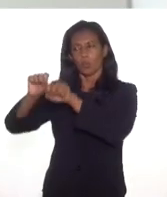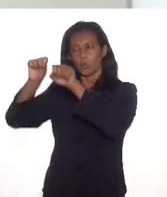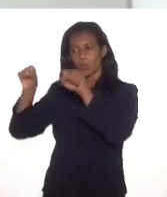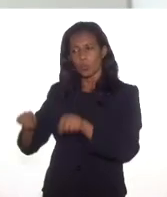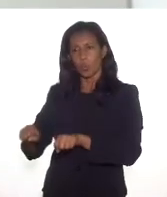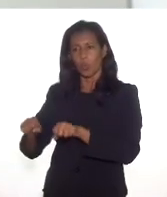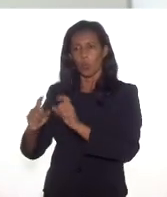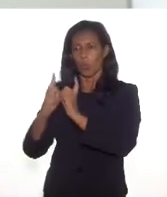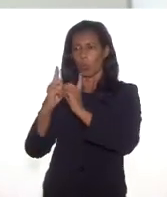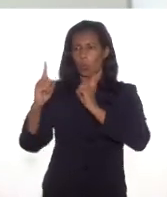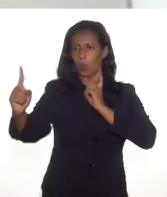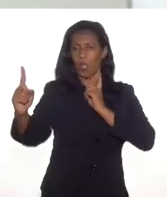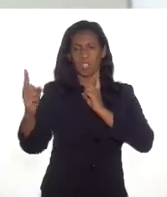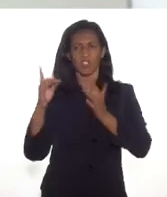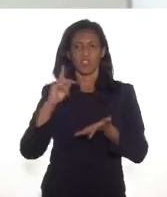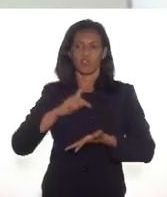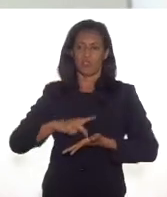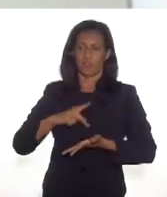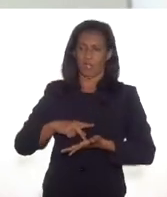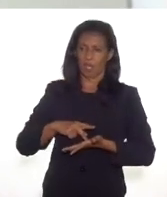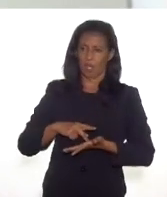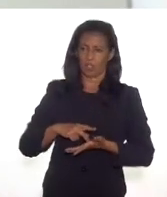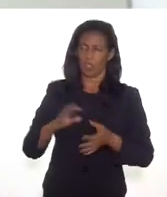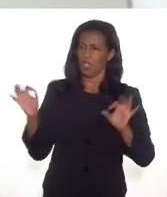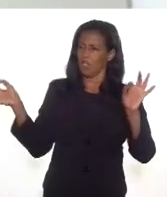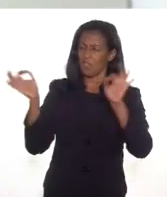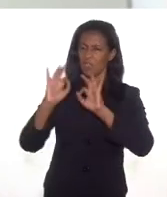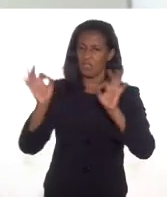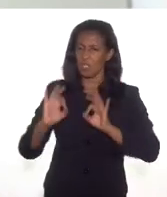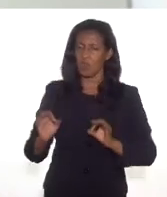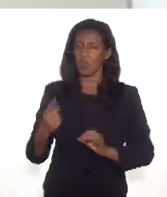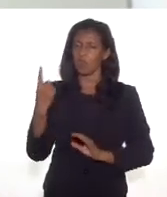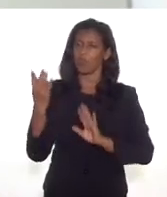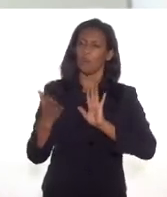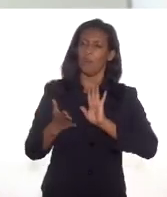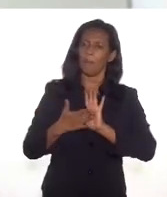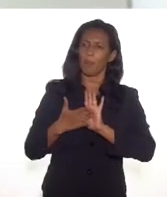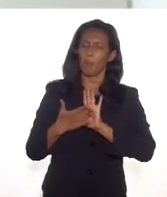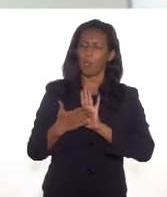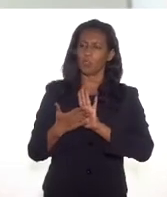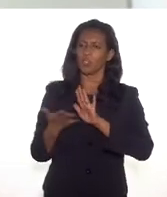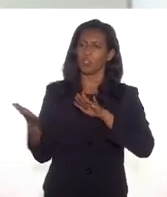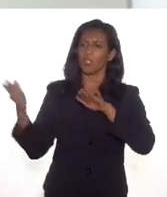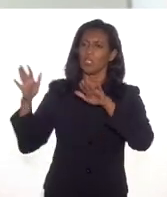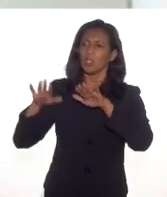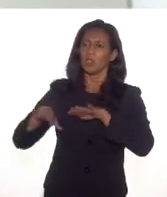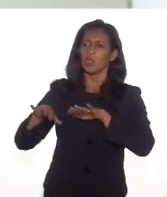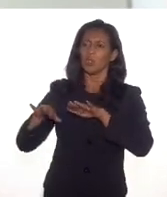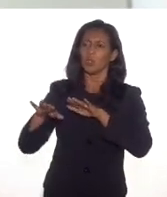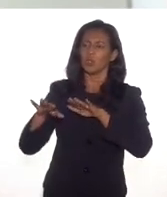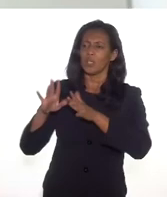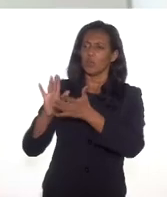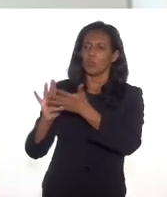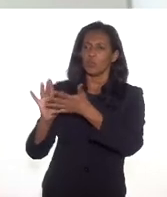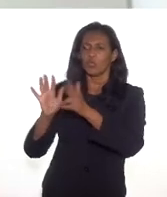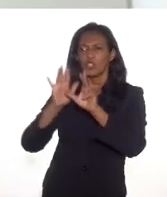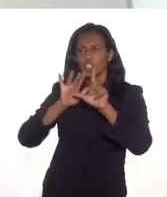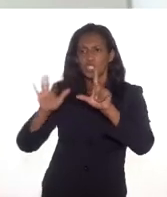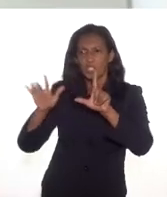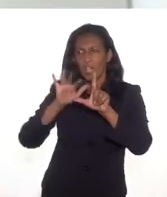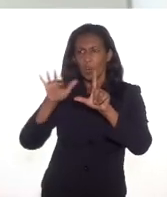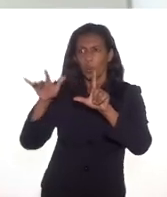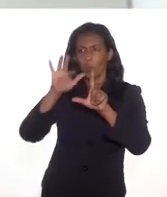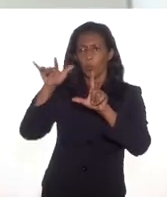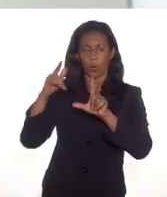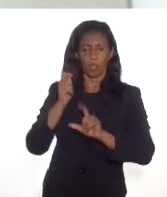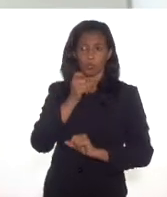verdade. Até agora, nenhum município teve, por exemplo, uma proposta de inclusão digital. Com os recursos que estão sendo economizados com a suspensão